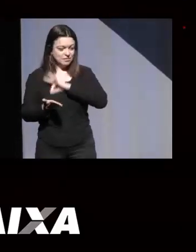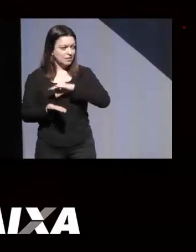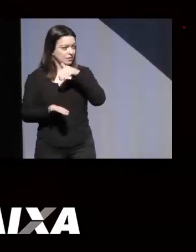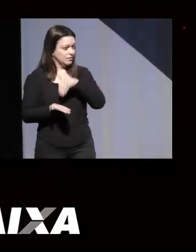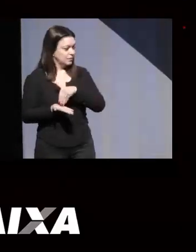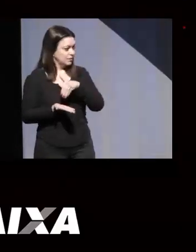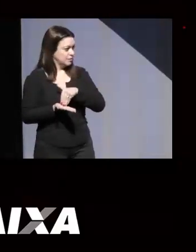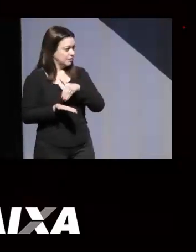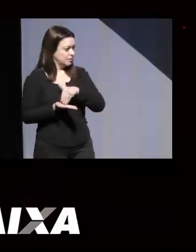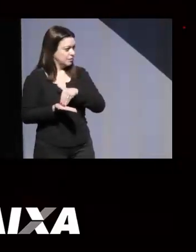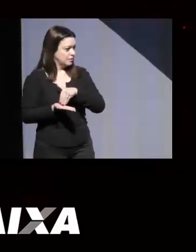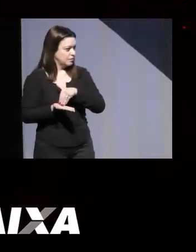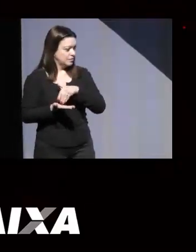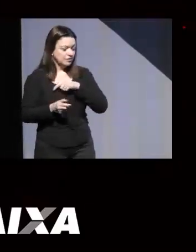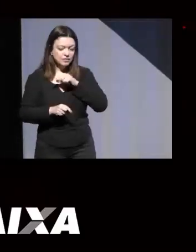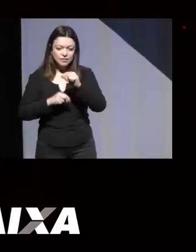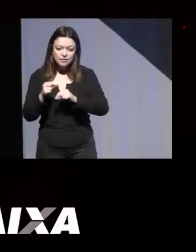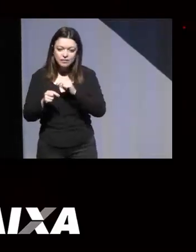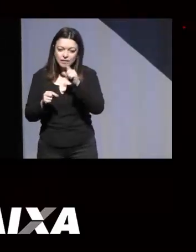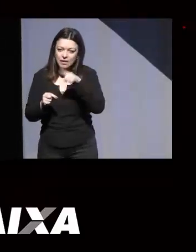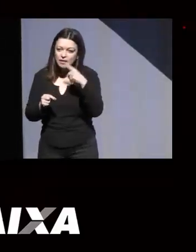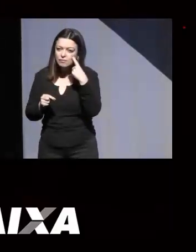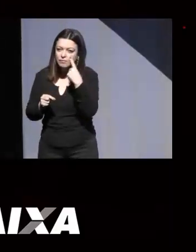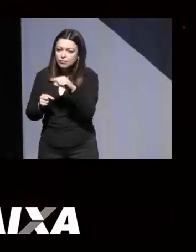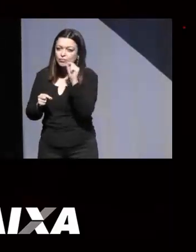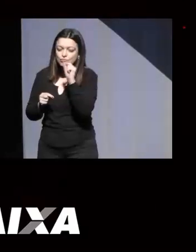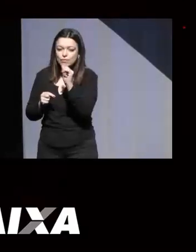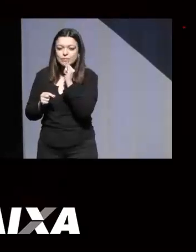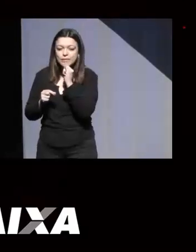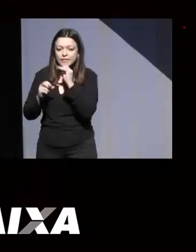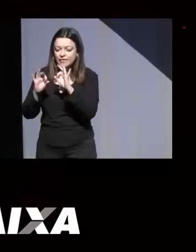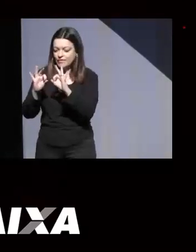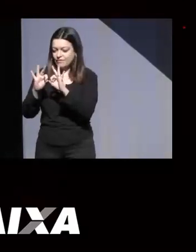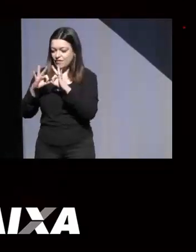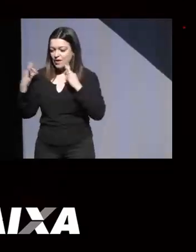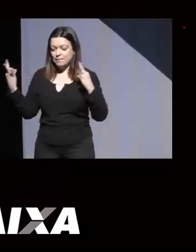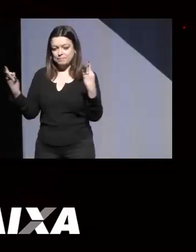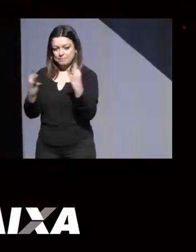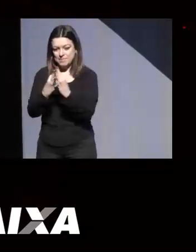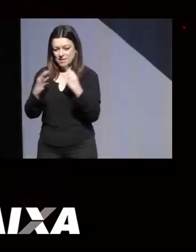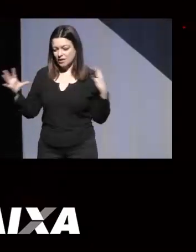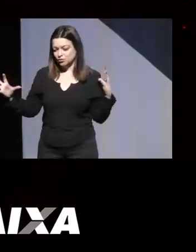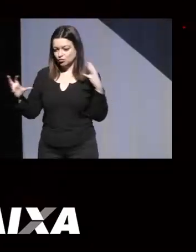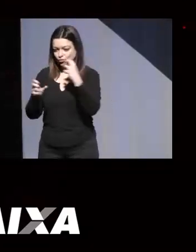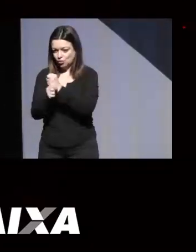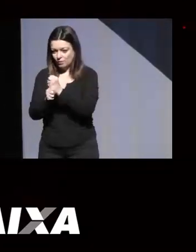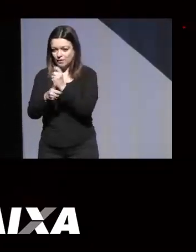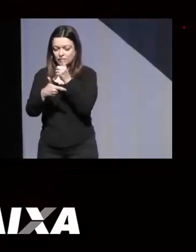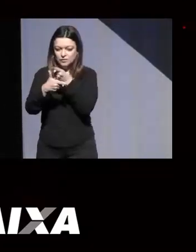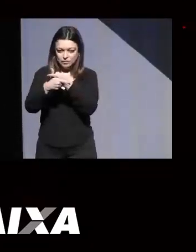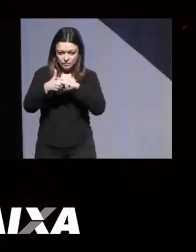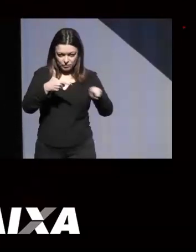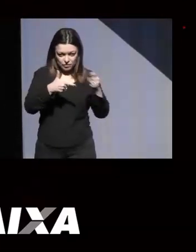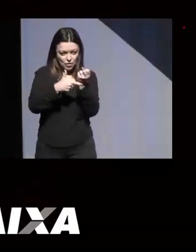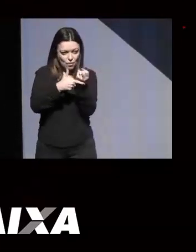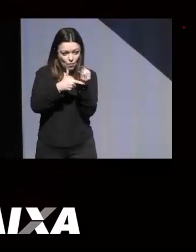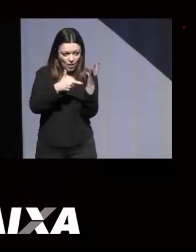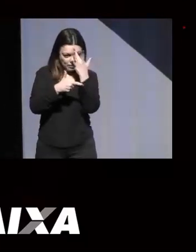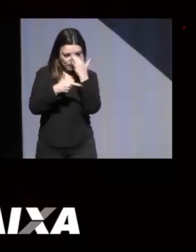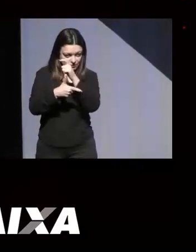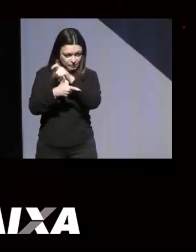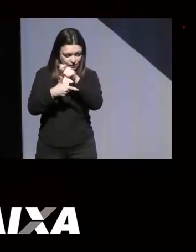tentando descobrir o que era isso, mas é o seguinte: se somar tudo que as pessoas da família ganham e dividir pelo número de